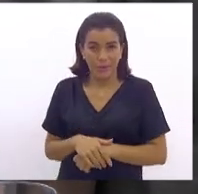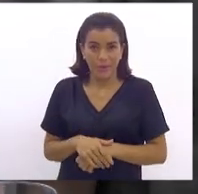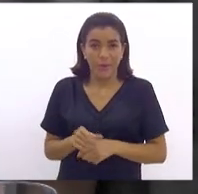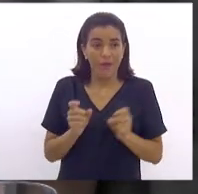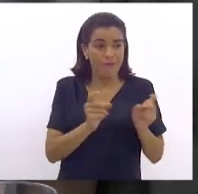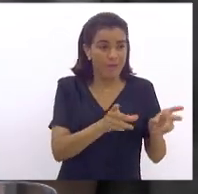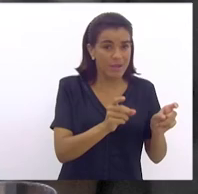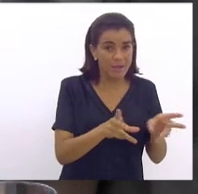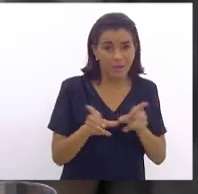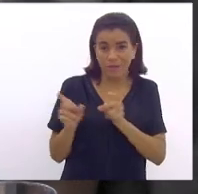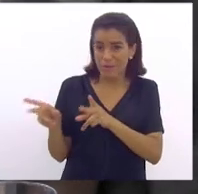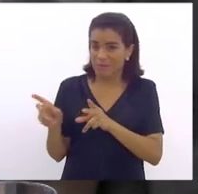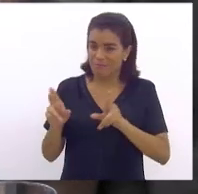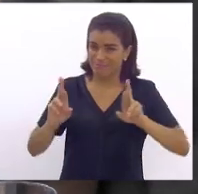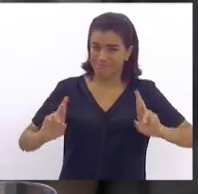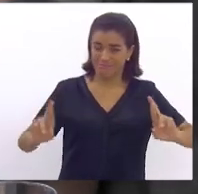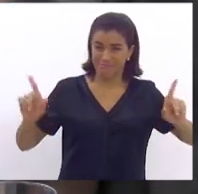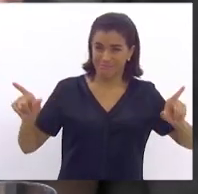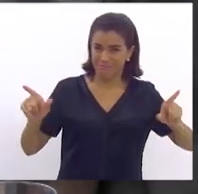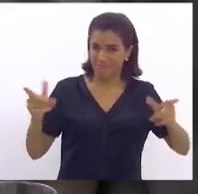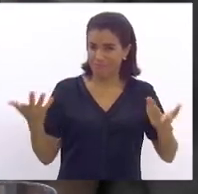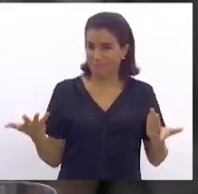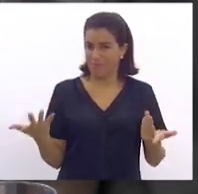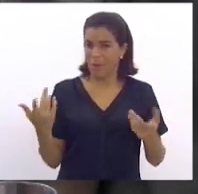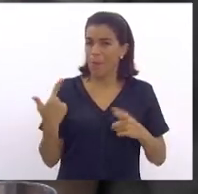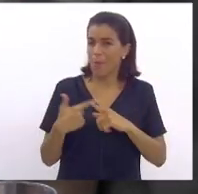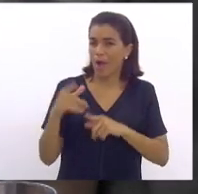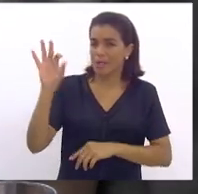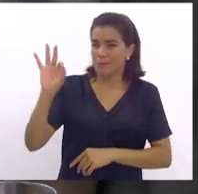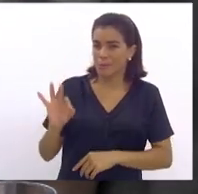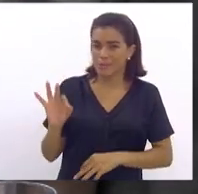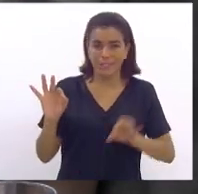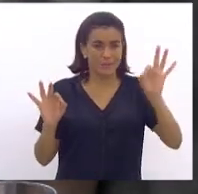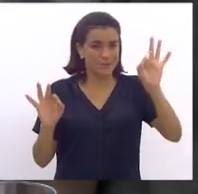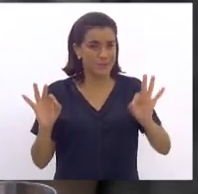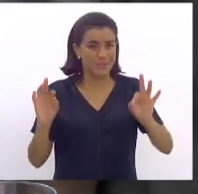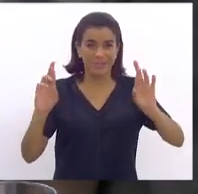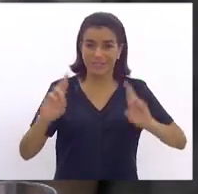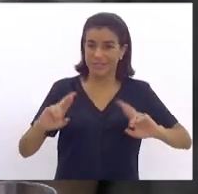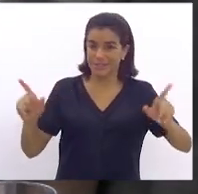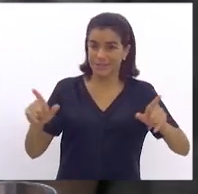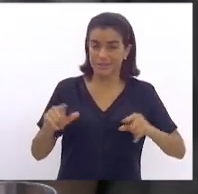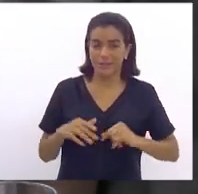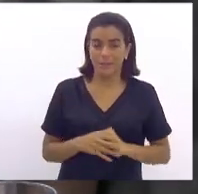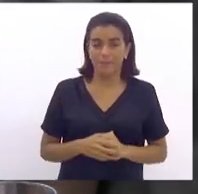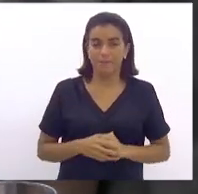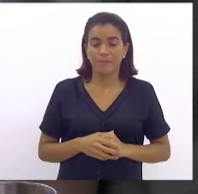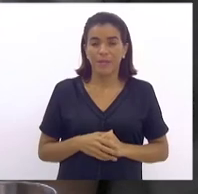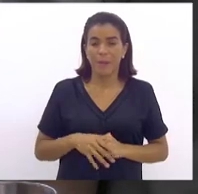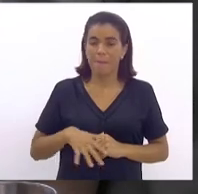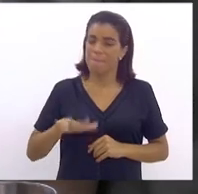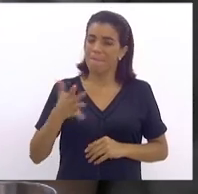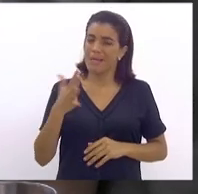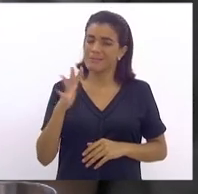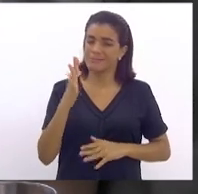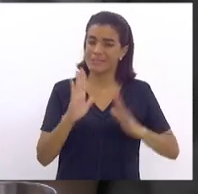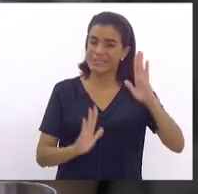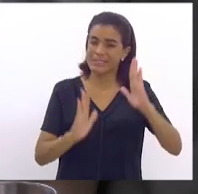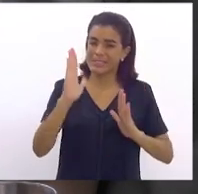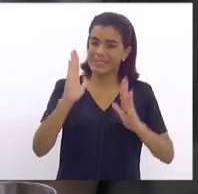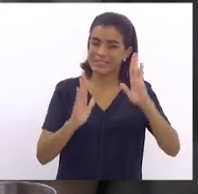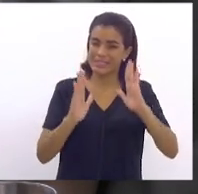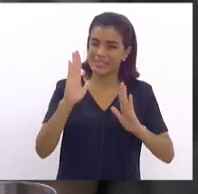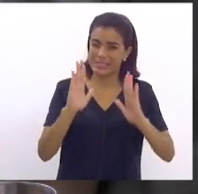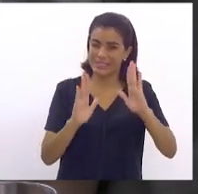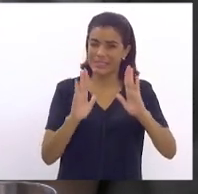com preços diferentes, porque tem alíquotas distintas. A estimativa, por baixo, né, é